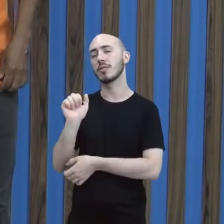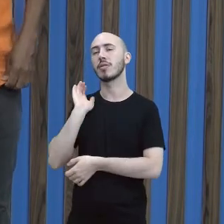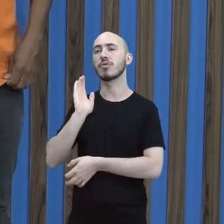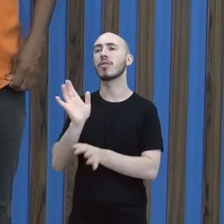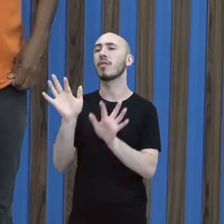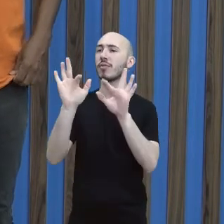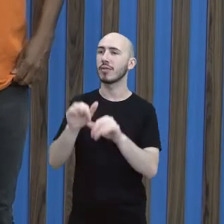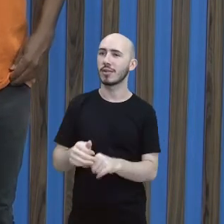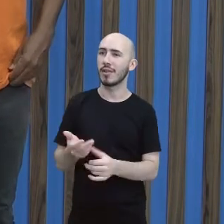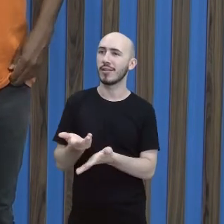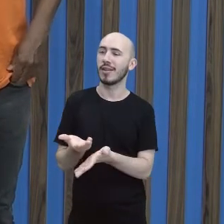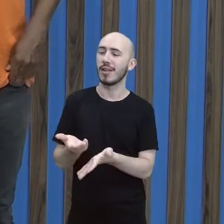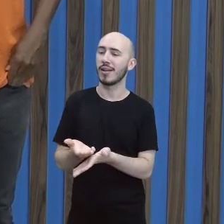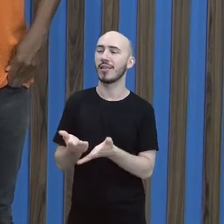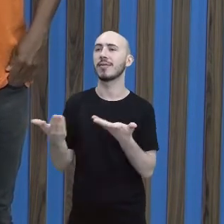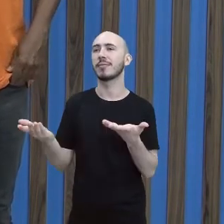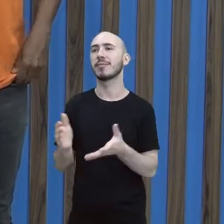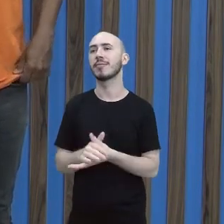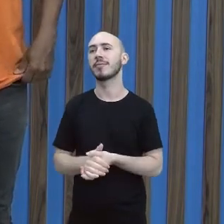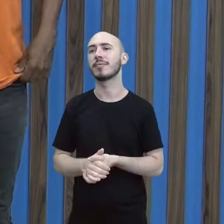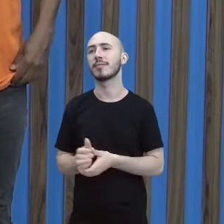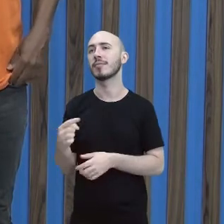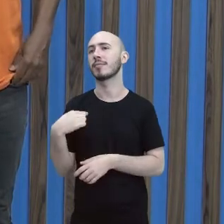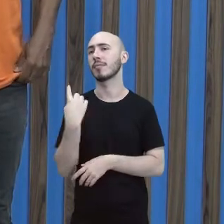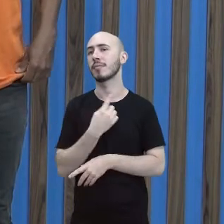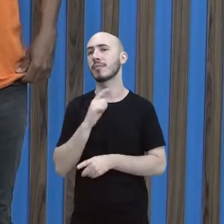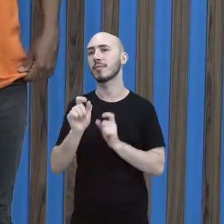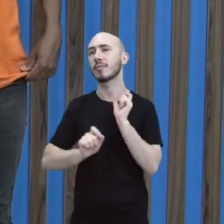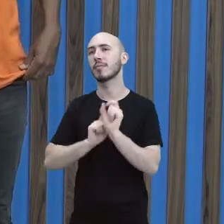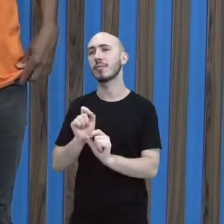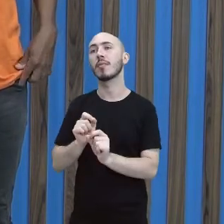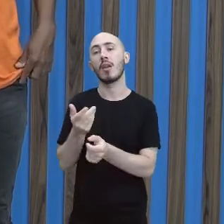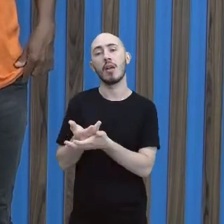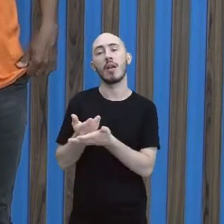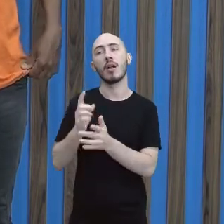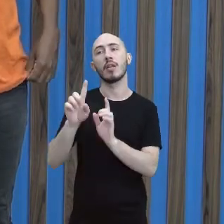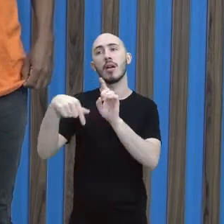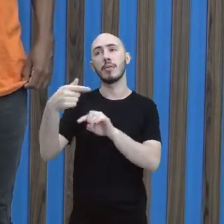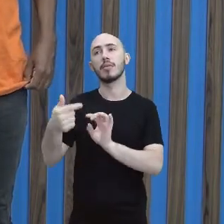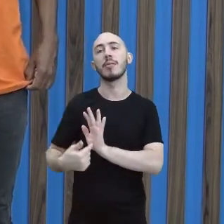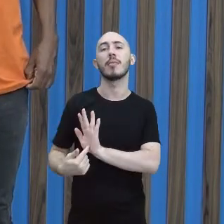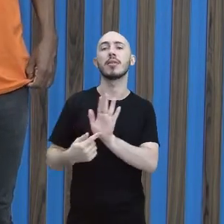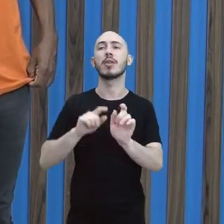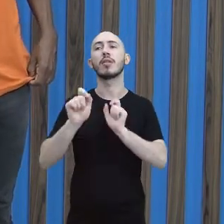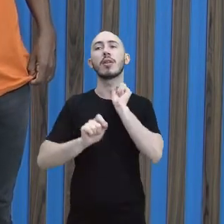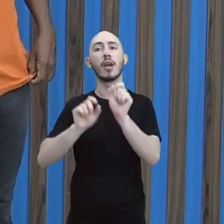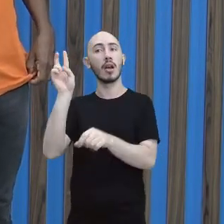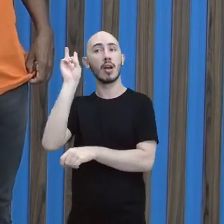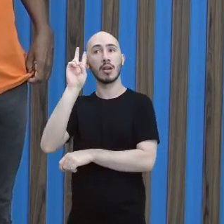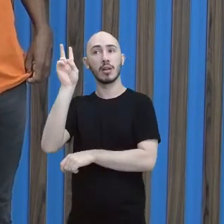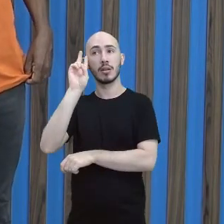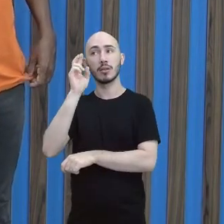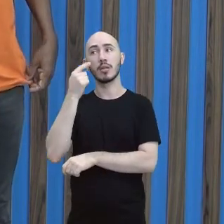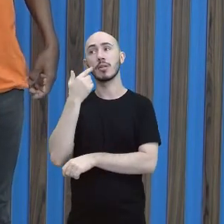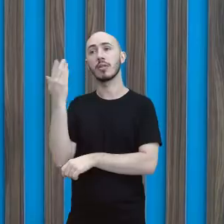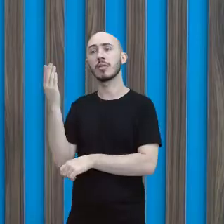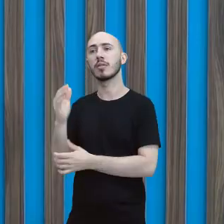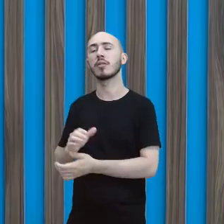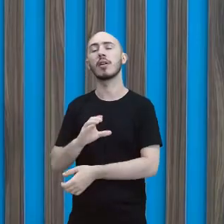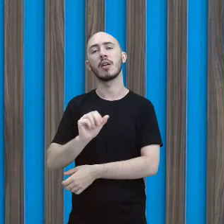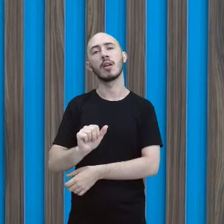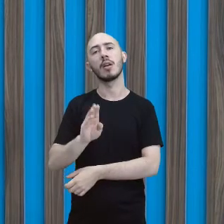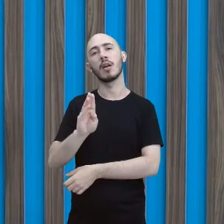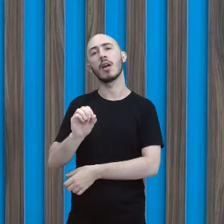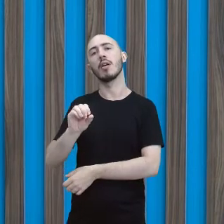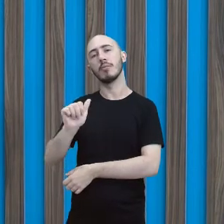considerações finais e a gente na próxima aula vou passar a história de Caboa. Olha aí,